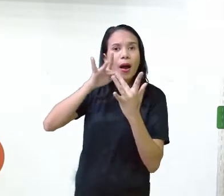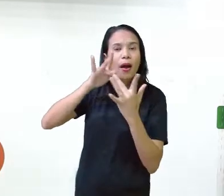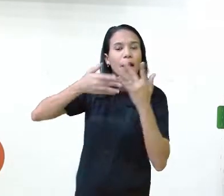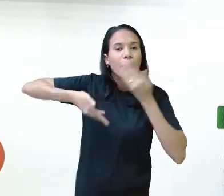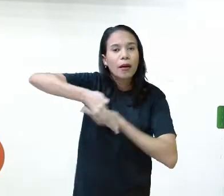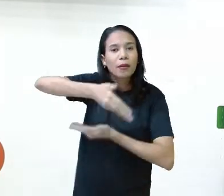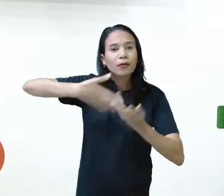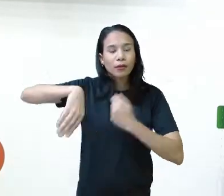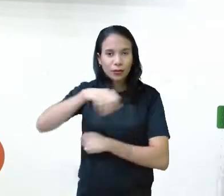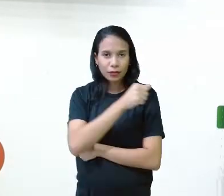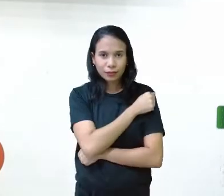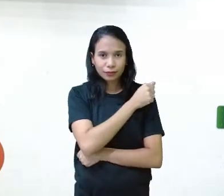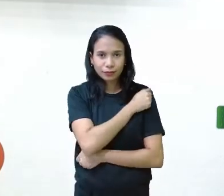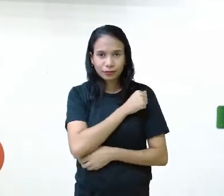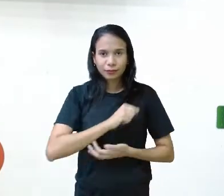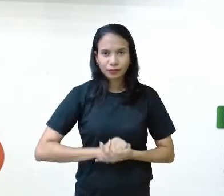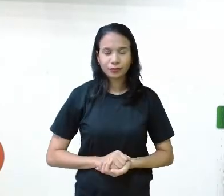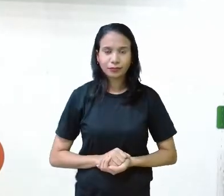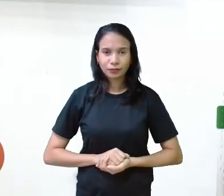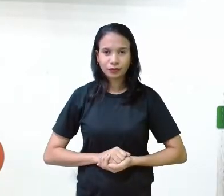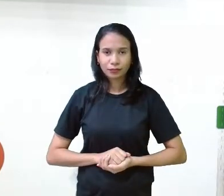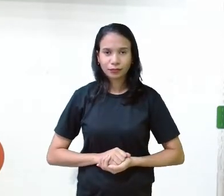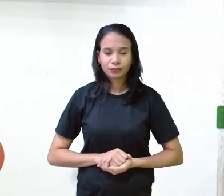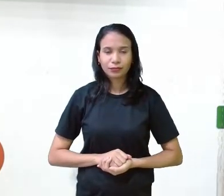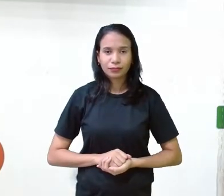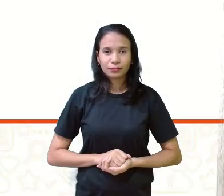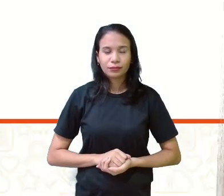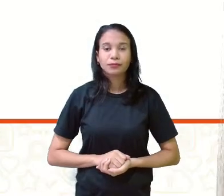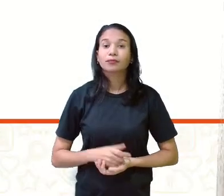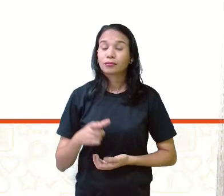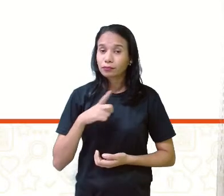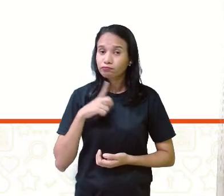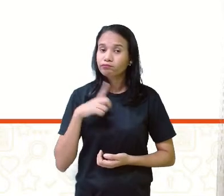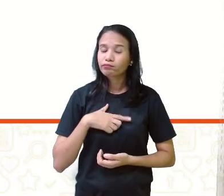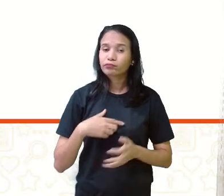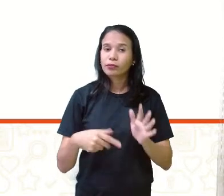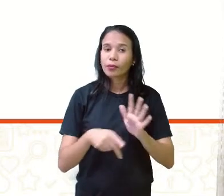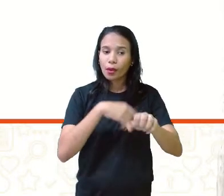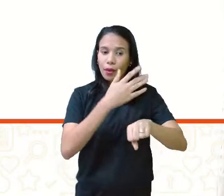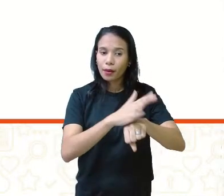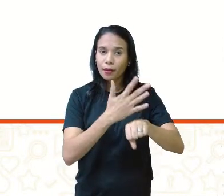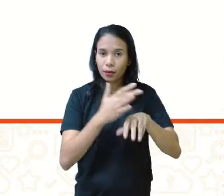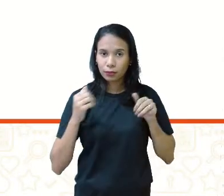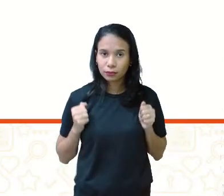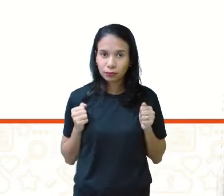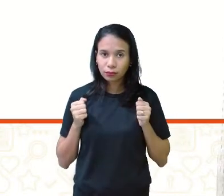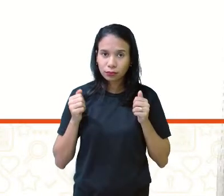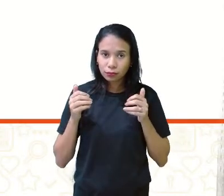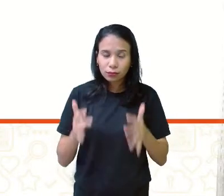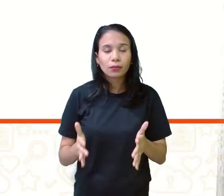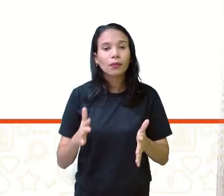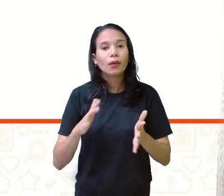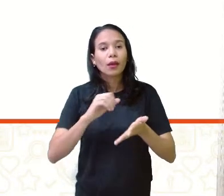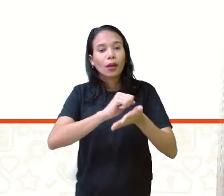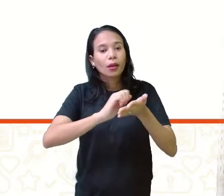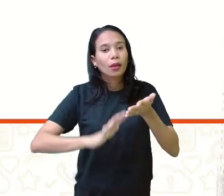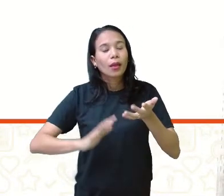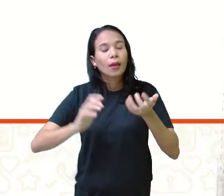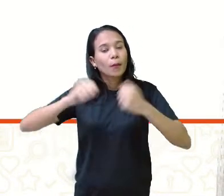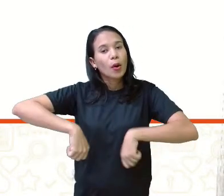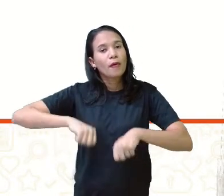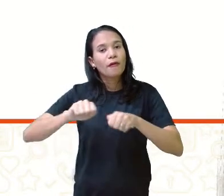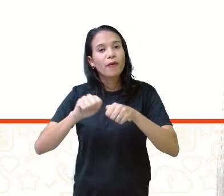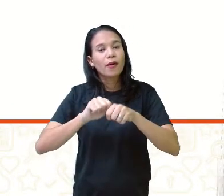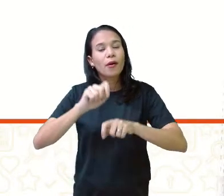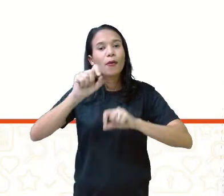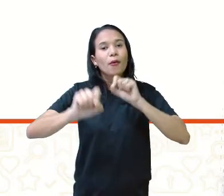desse estudante. Uma das atividades que podemos abordar,